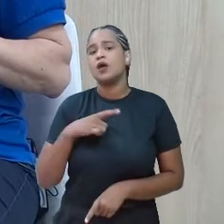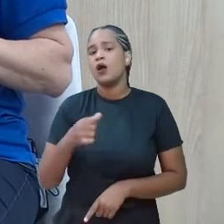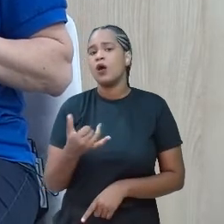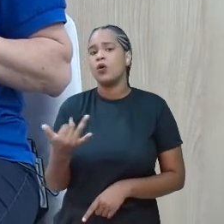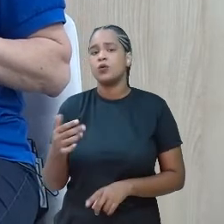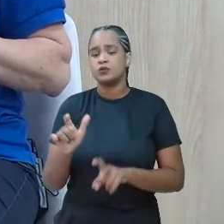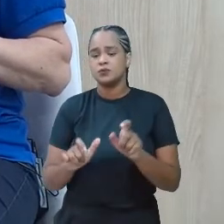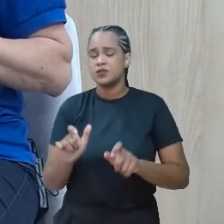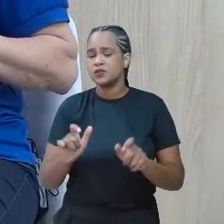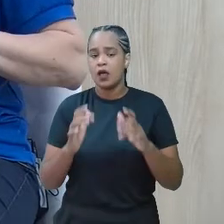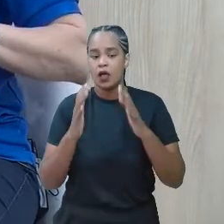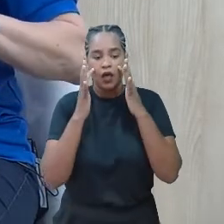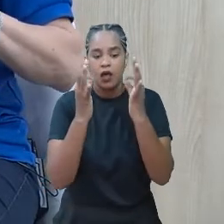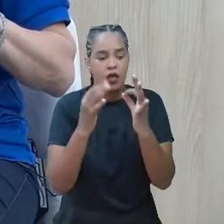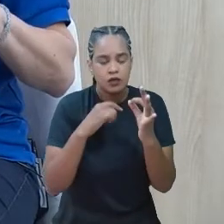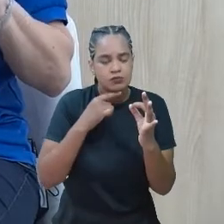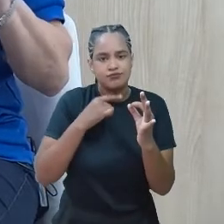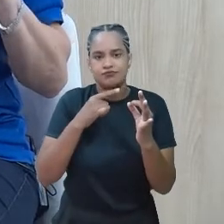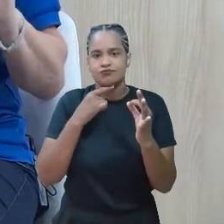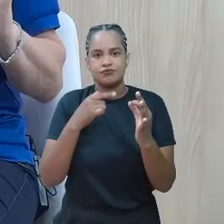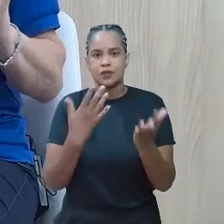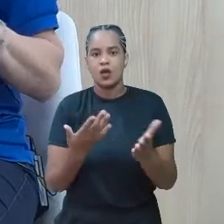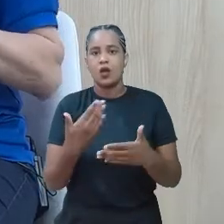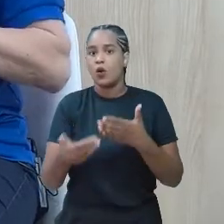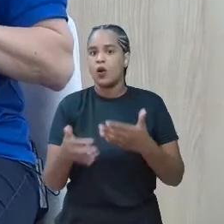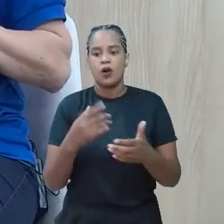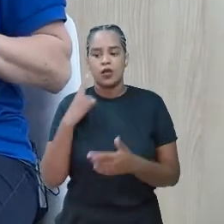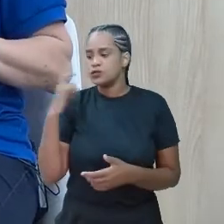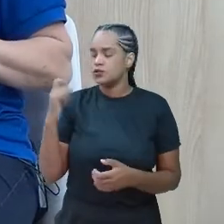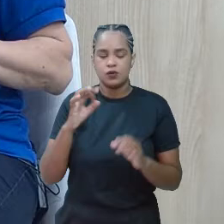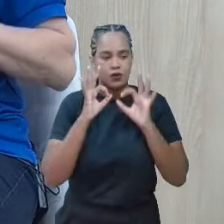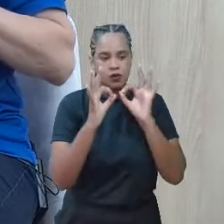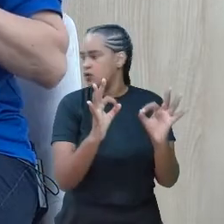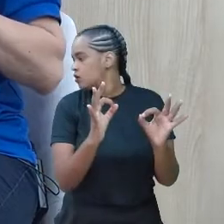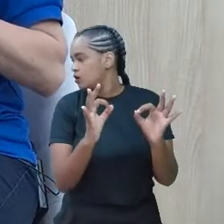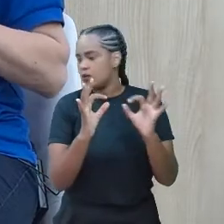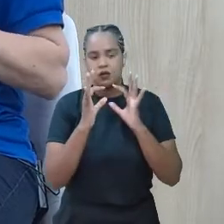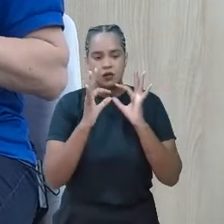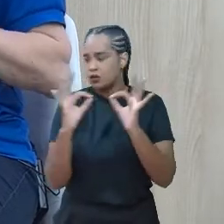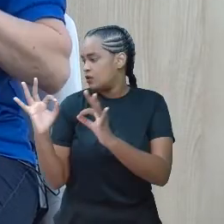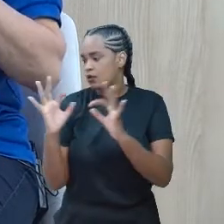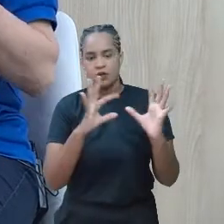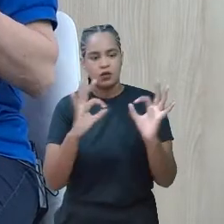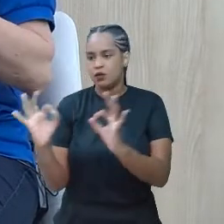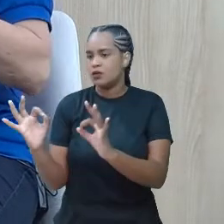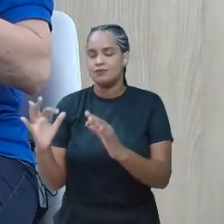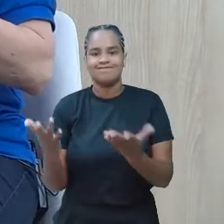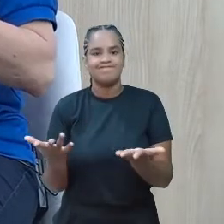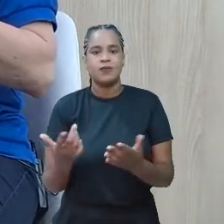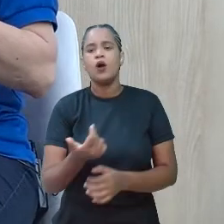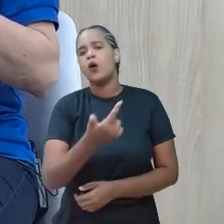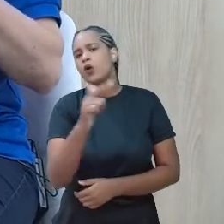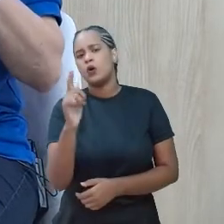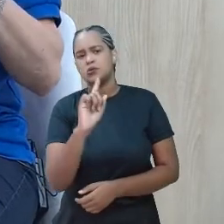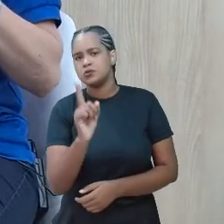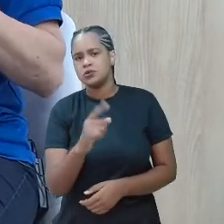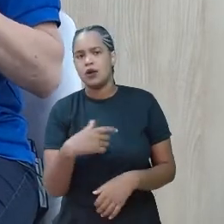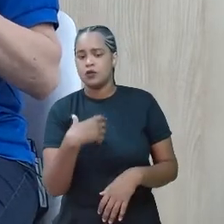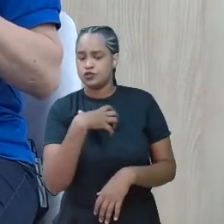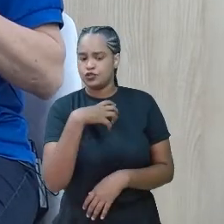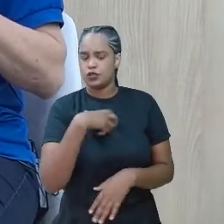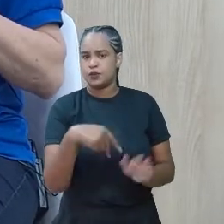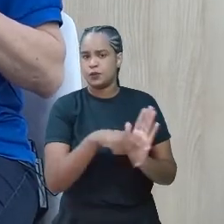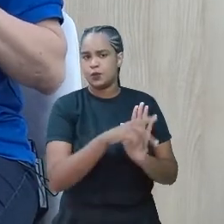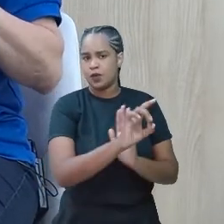dificuldade de concentração, né, professora? Tem gente que qualquer barulho já desconcentra, outros não. porque cada um é de um jeito. Mas aí